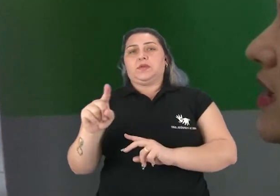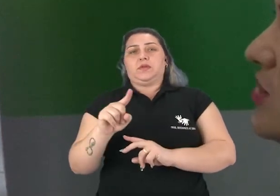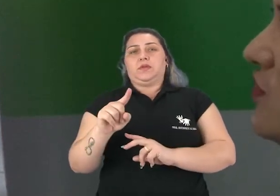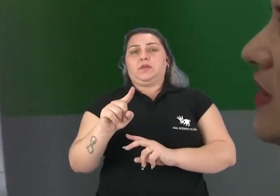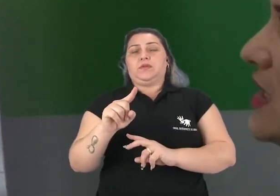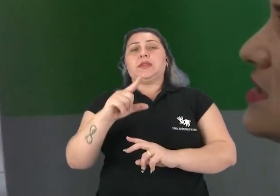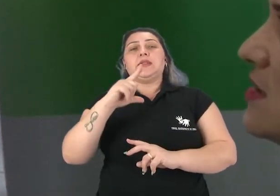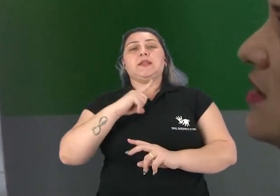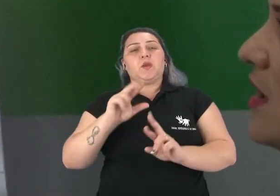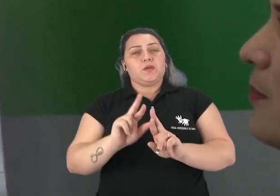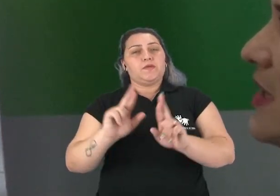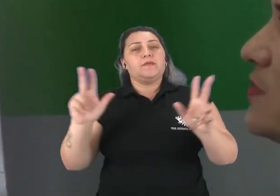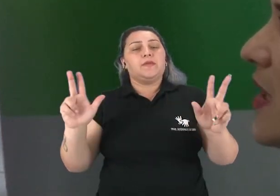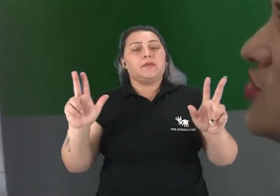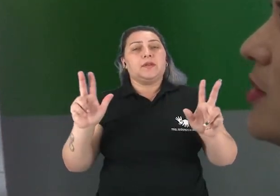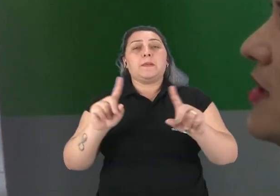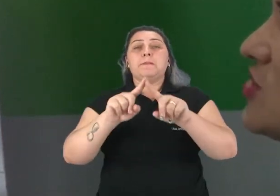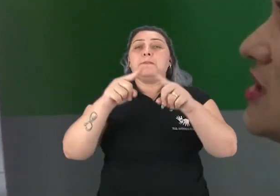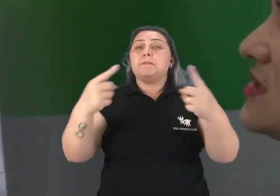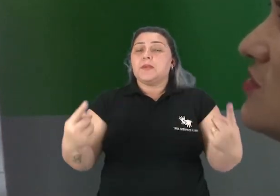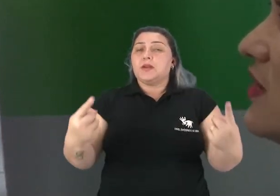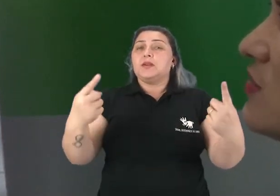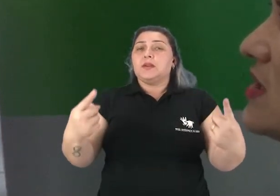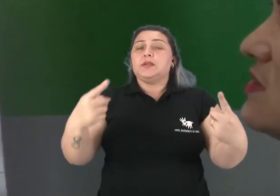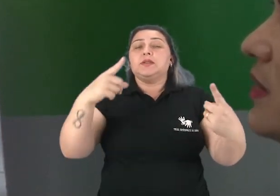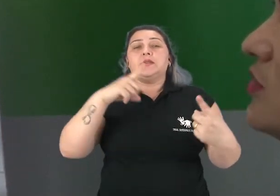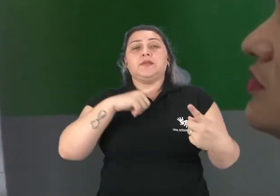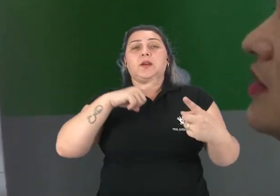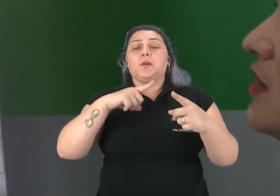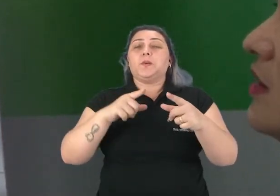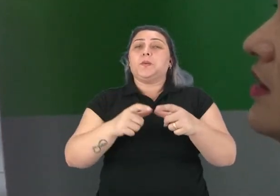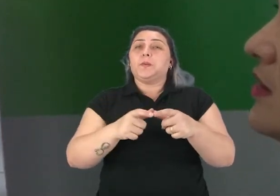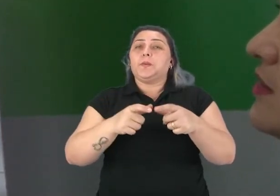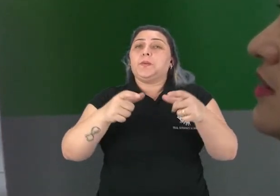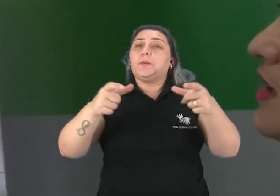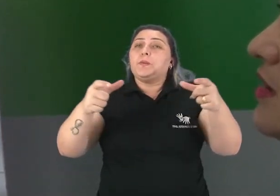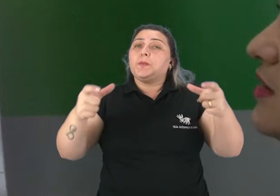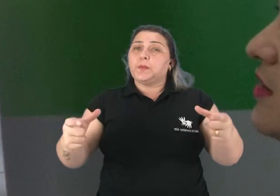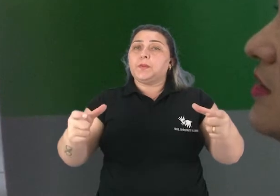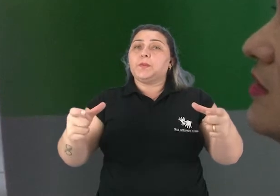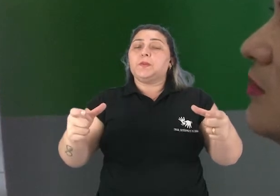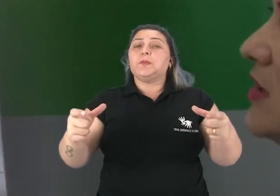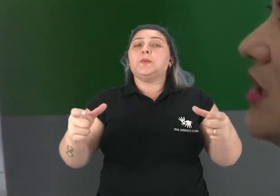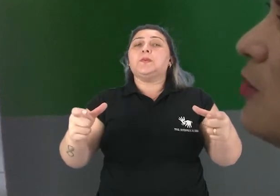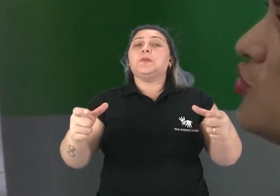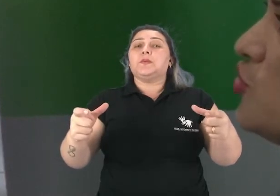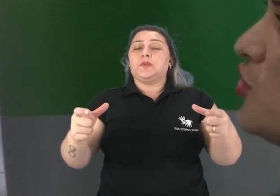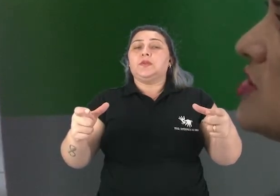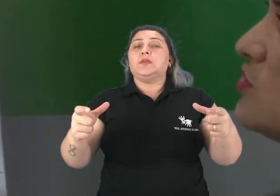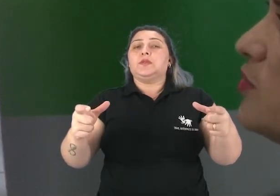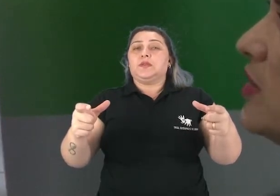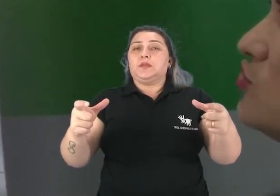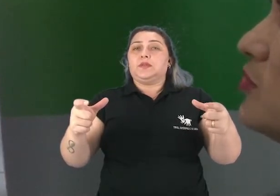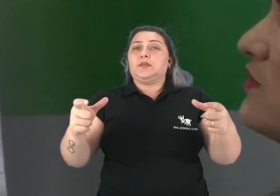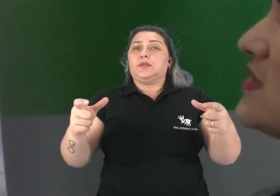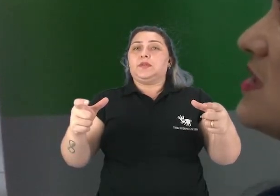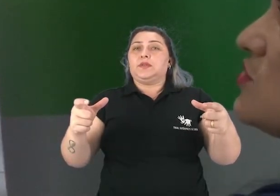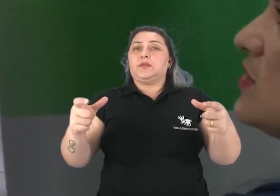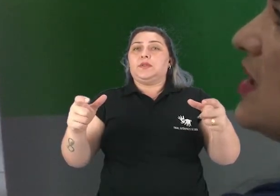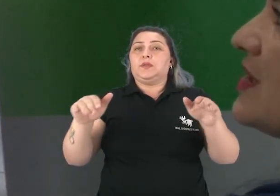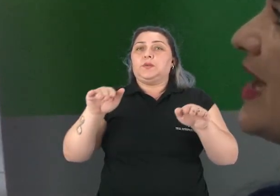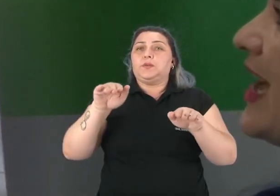Tem uma pequena diferença. Mas praticamente elas tiveram crescimento, né, de maneira harmoniosa no período